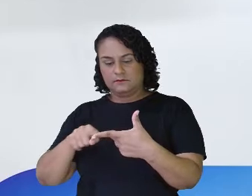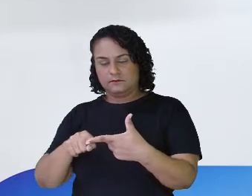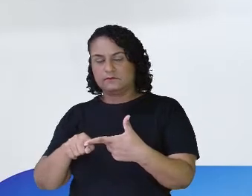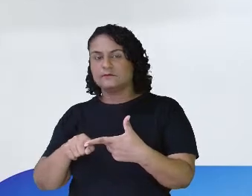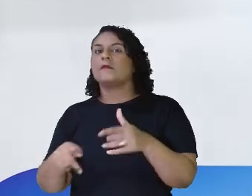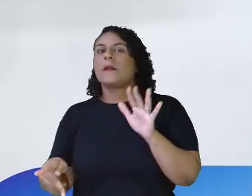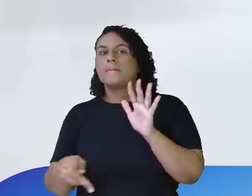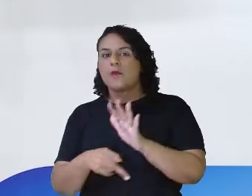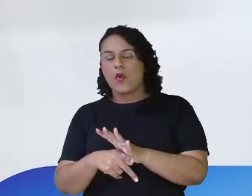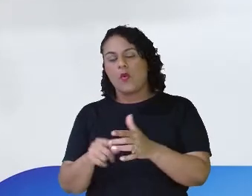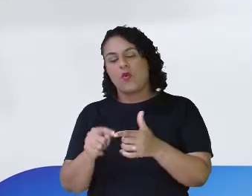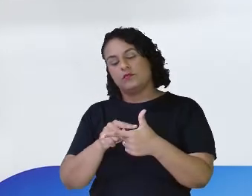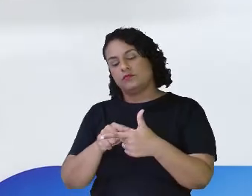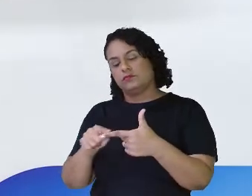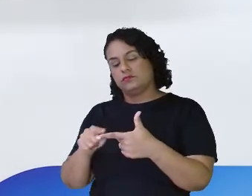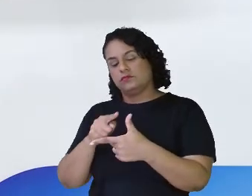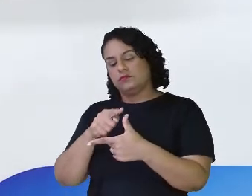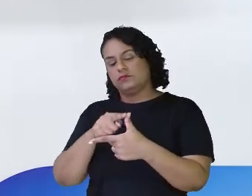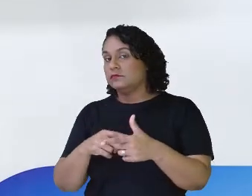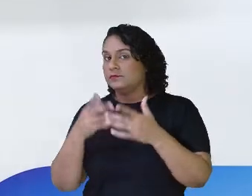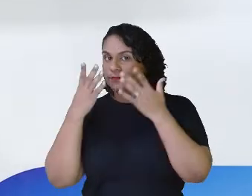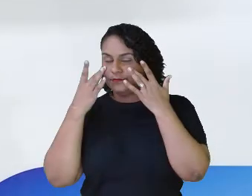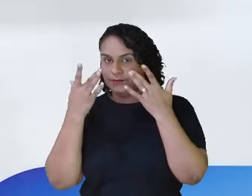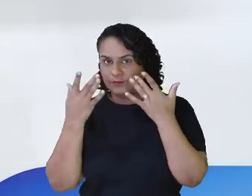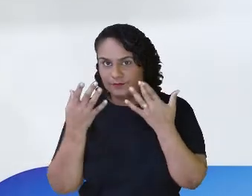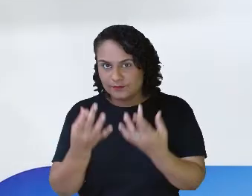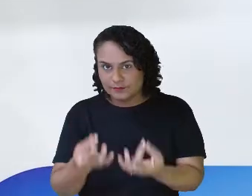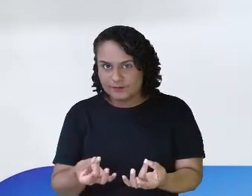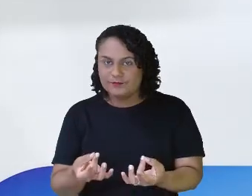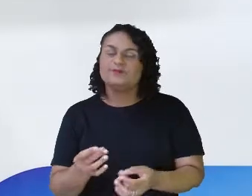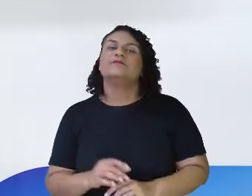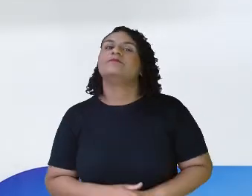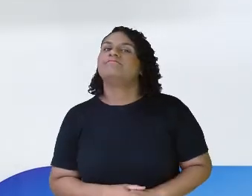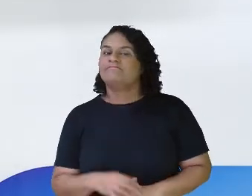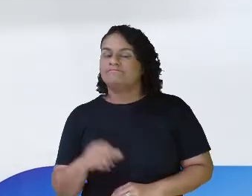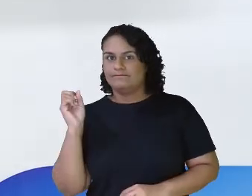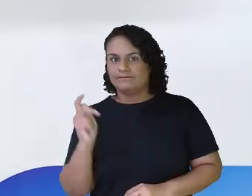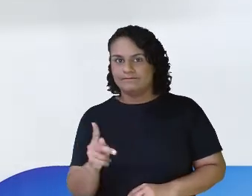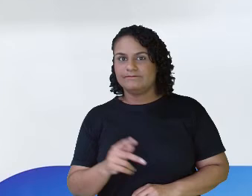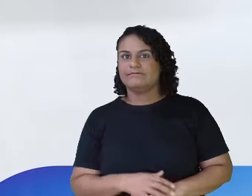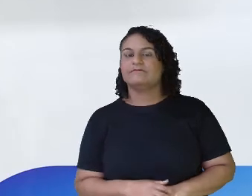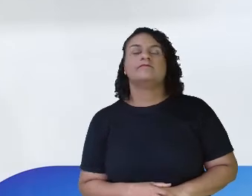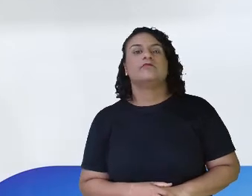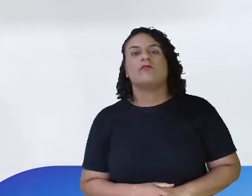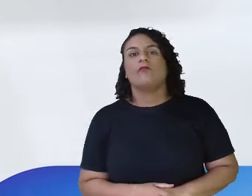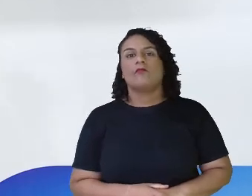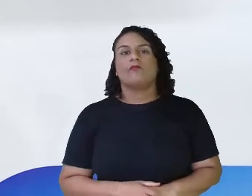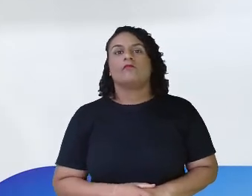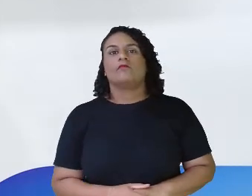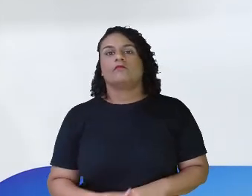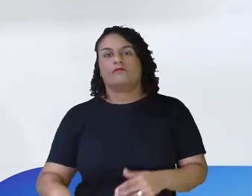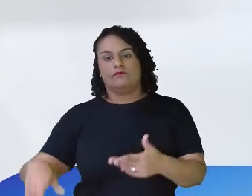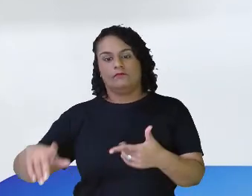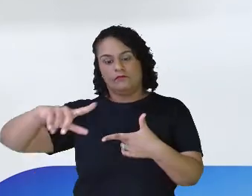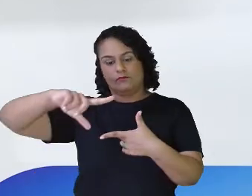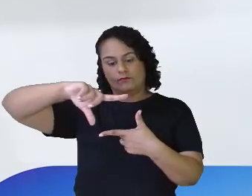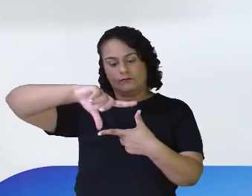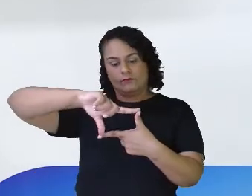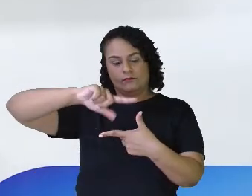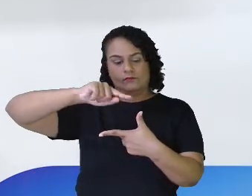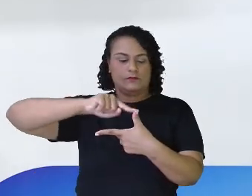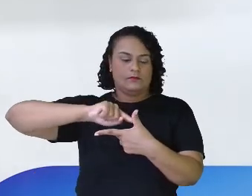minha altura. Fica atento a isso, quinto ano. A minha base